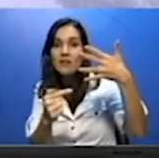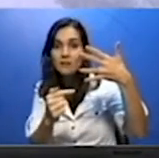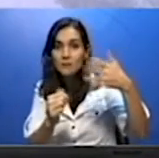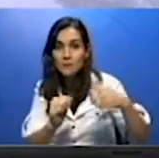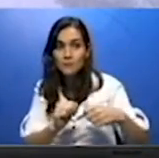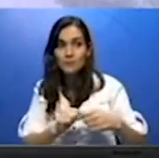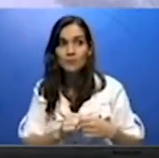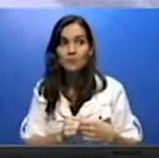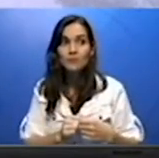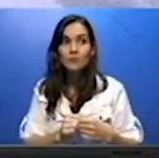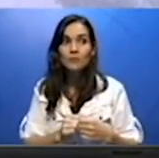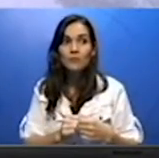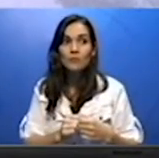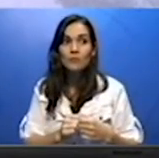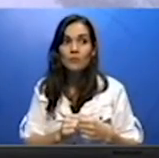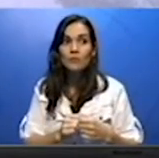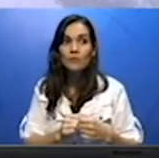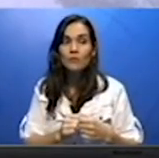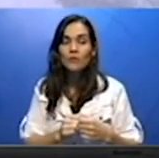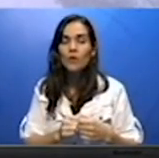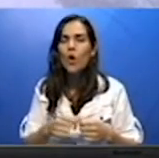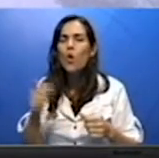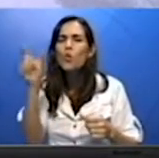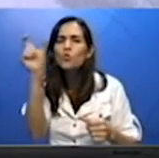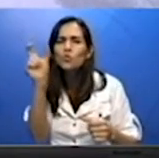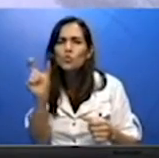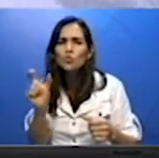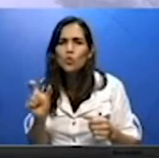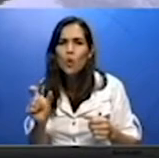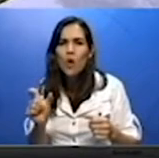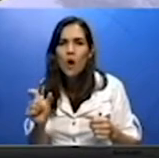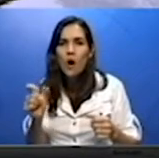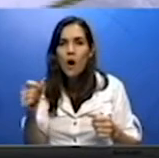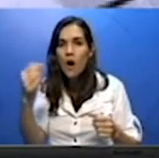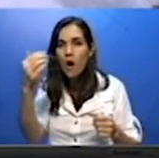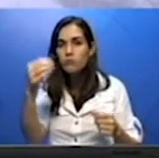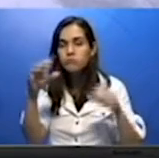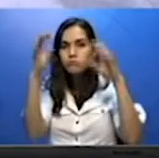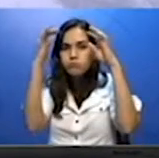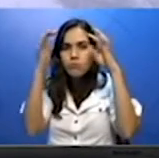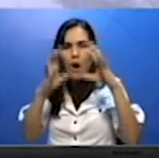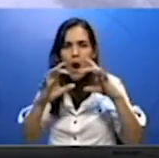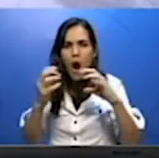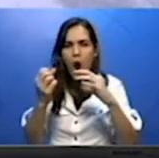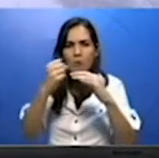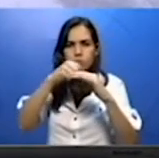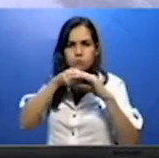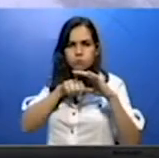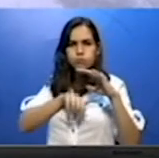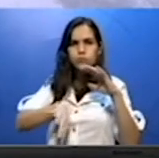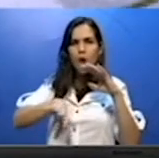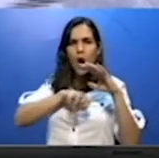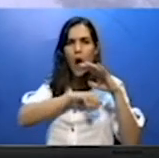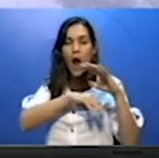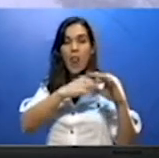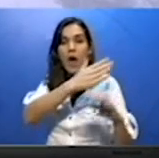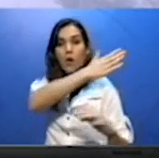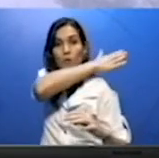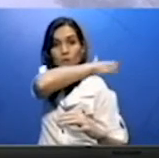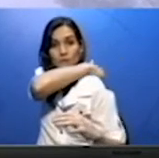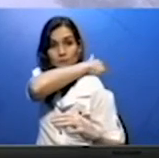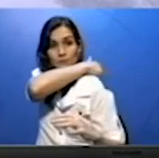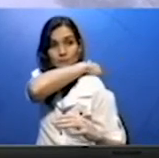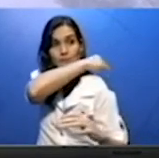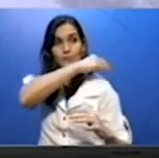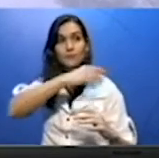expliquei tubo nervoso na posição dorsal do tubo neural na exposição das costas desses animais